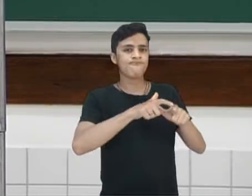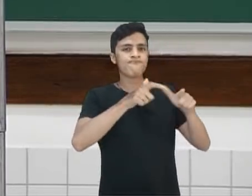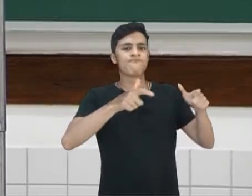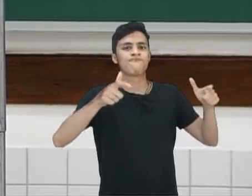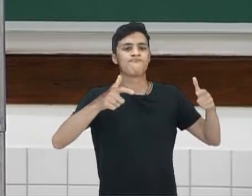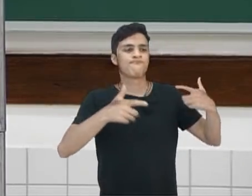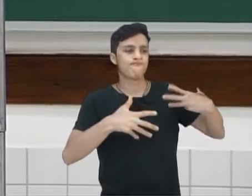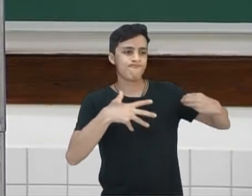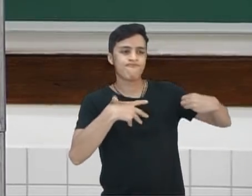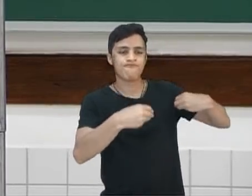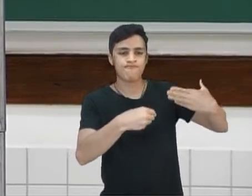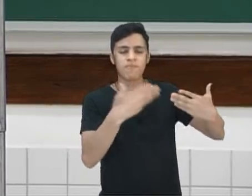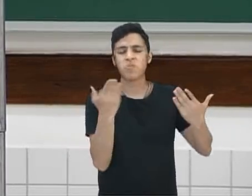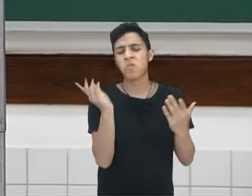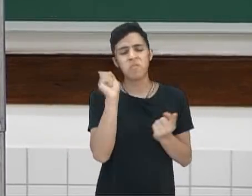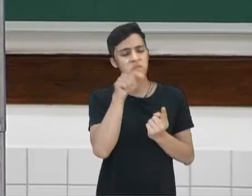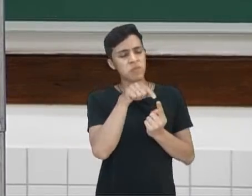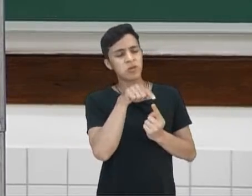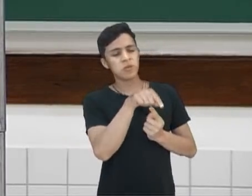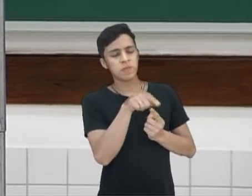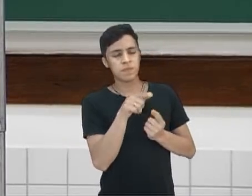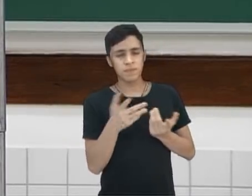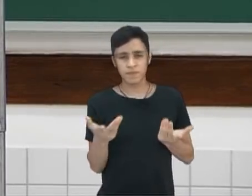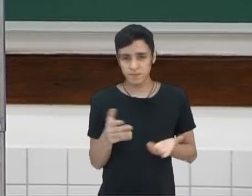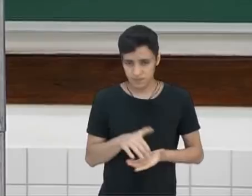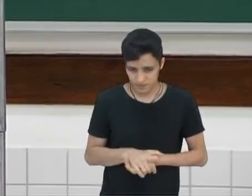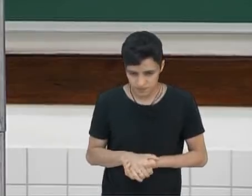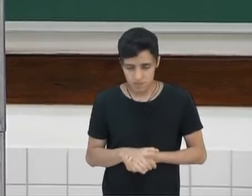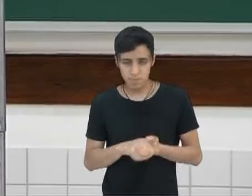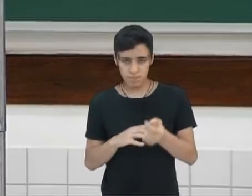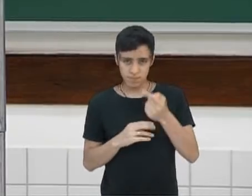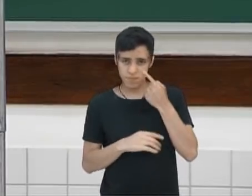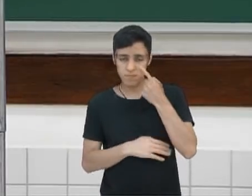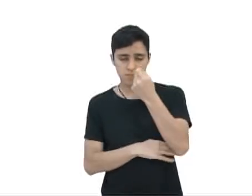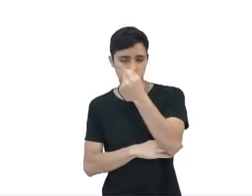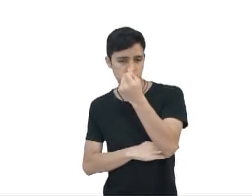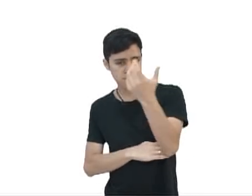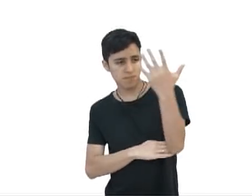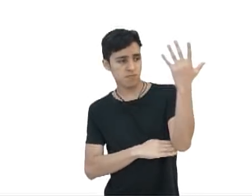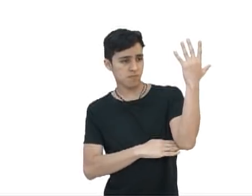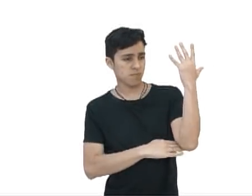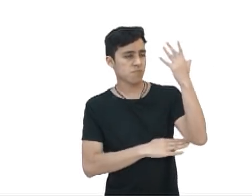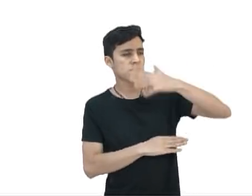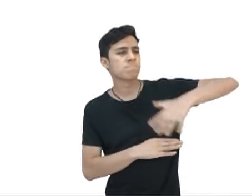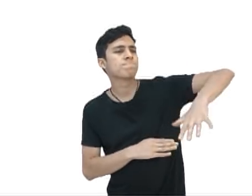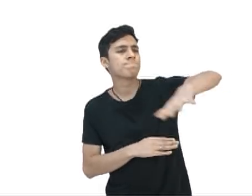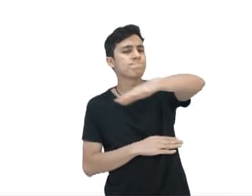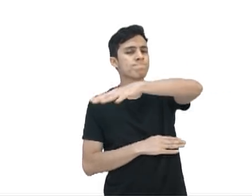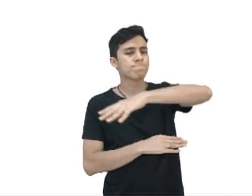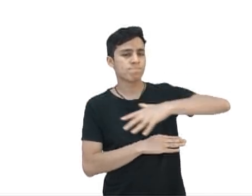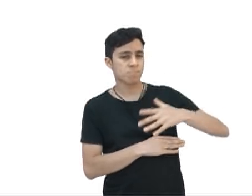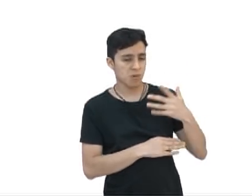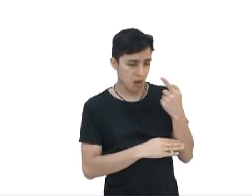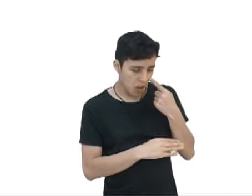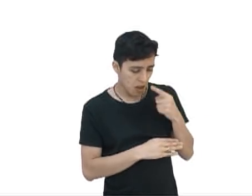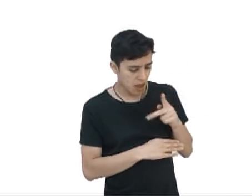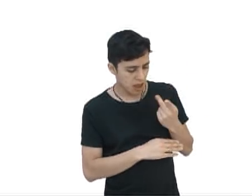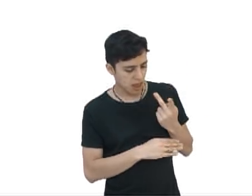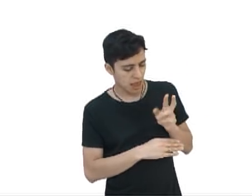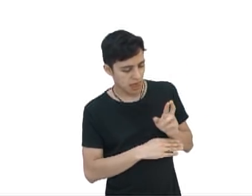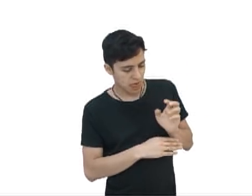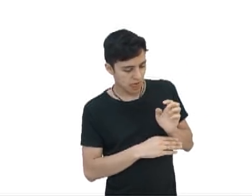quê, Qual é a função disso? Então, na natureza, a reprodução, ela serve para garantir